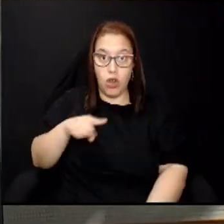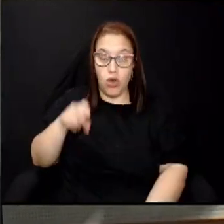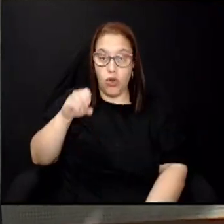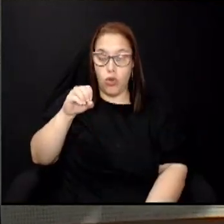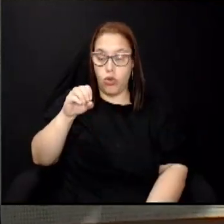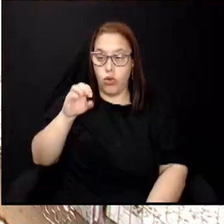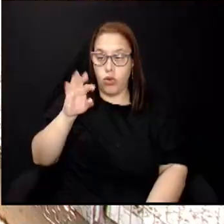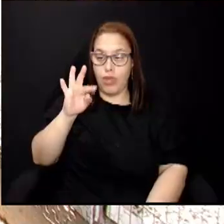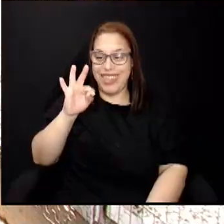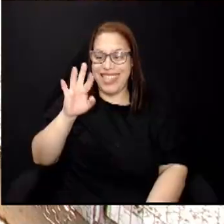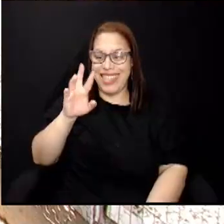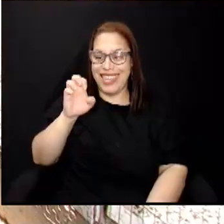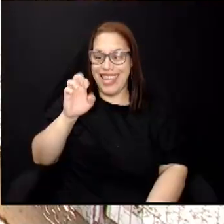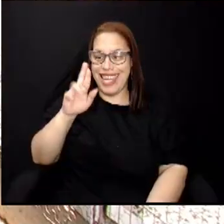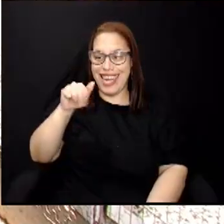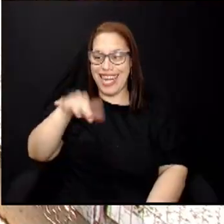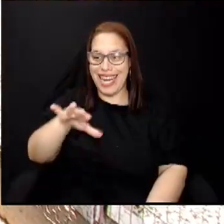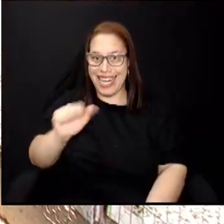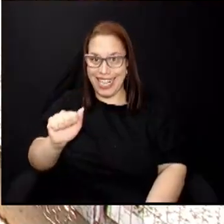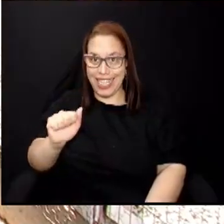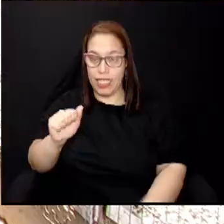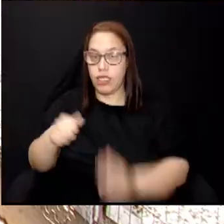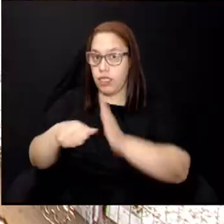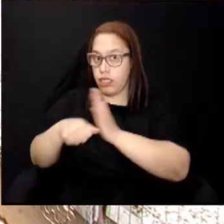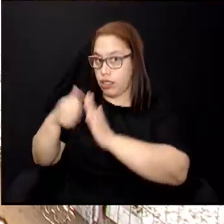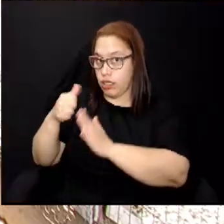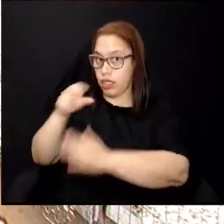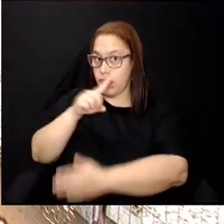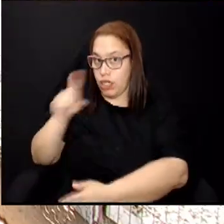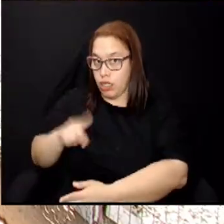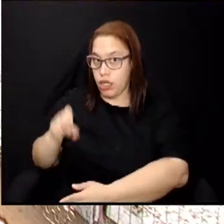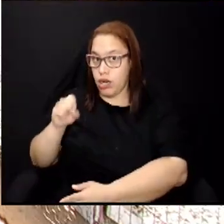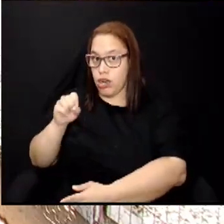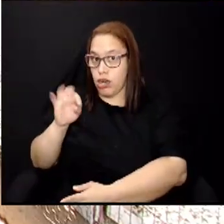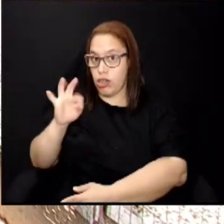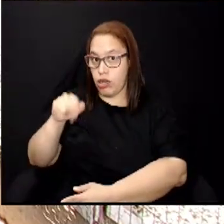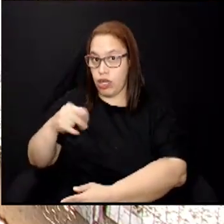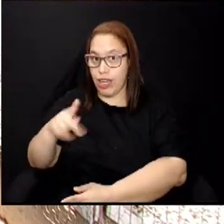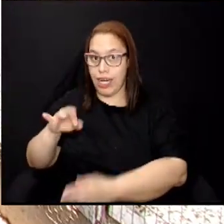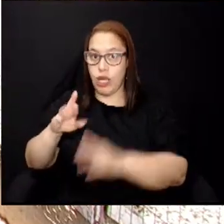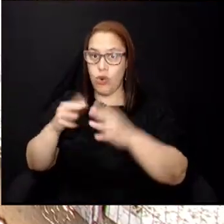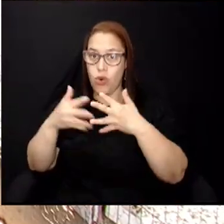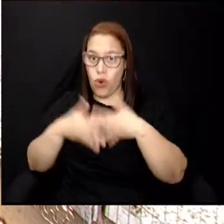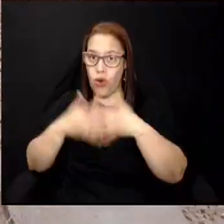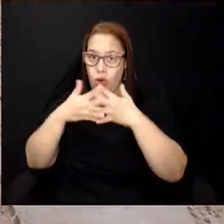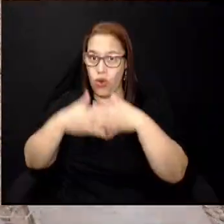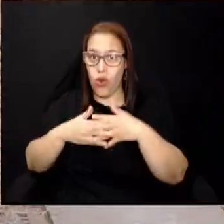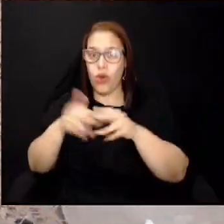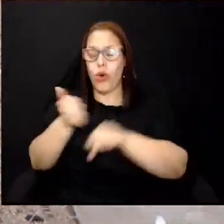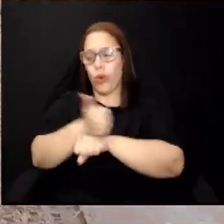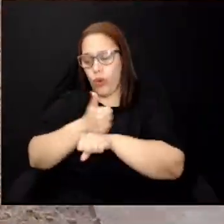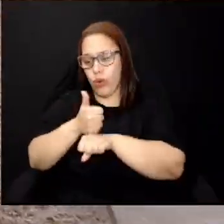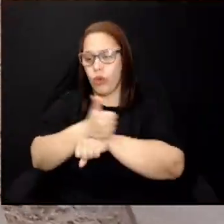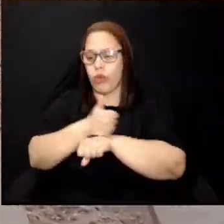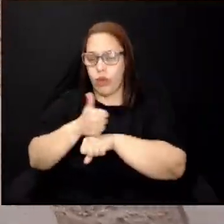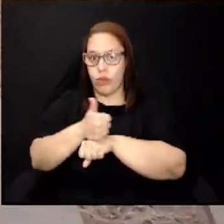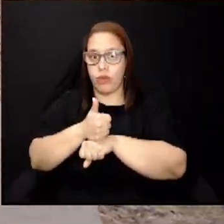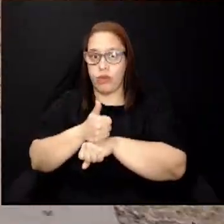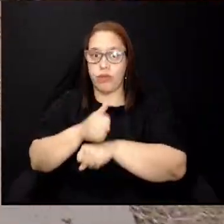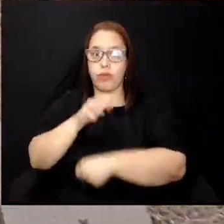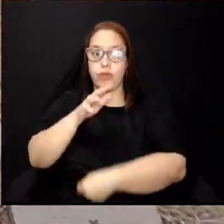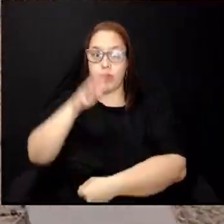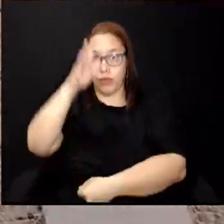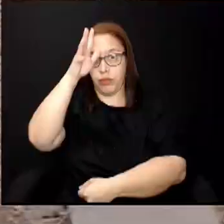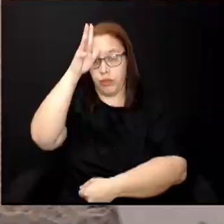as aves. Em primeiro lugar, a zootecnia, que muita gente confunde, né? Com outras profissões. E as aves estão dentro desse contexto,